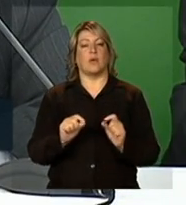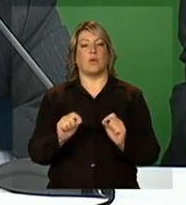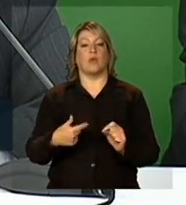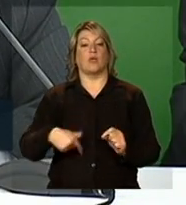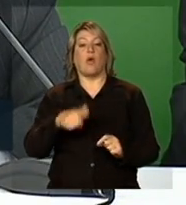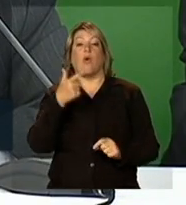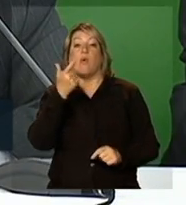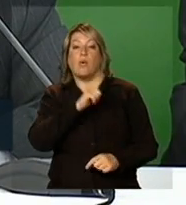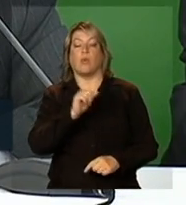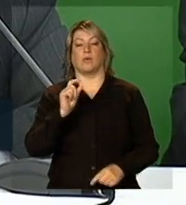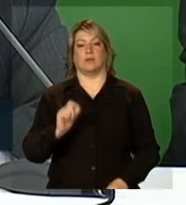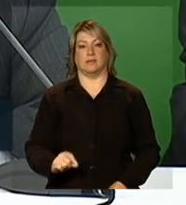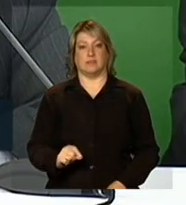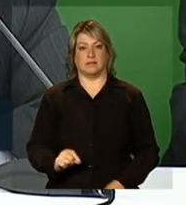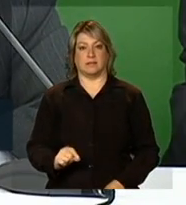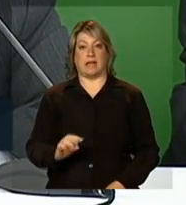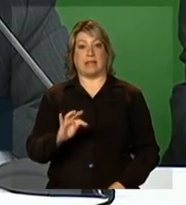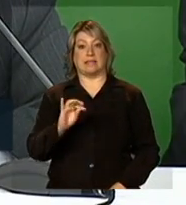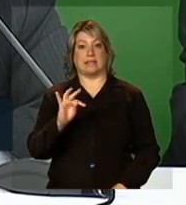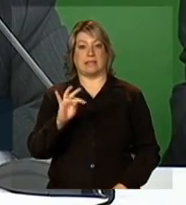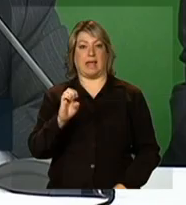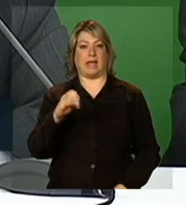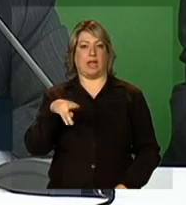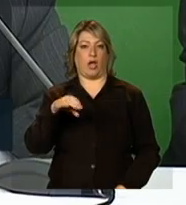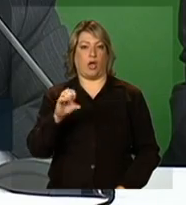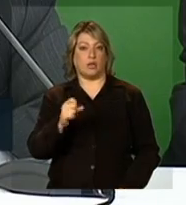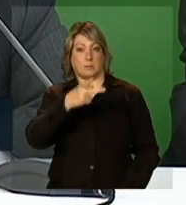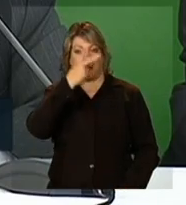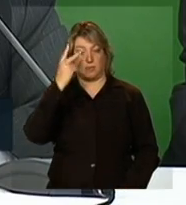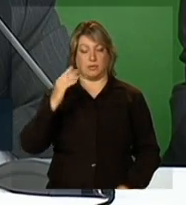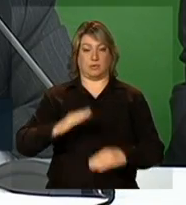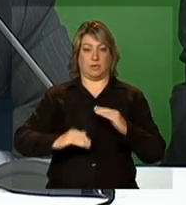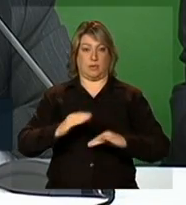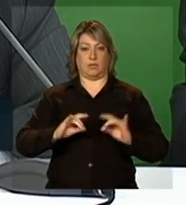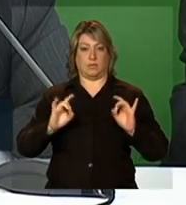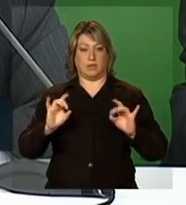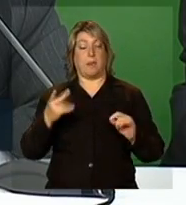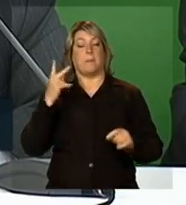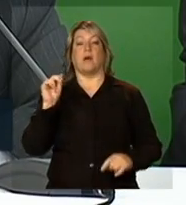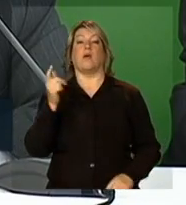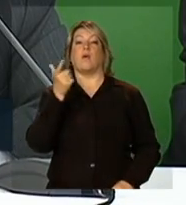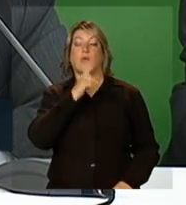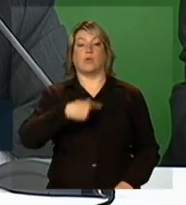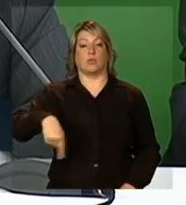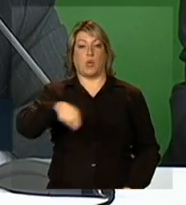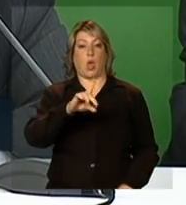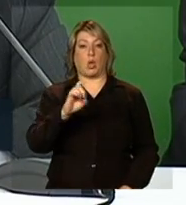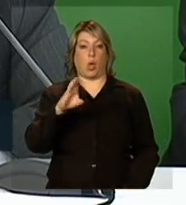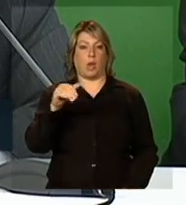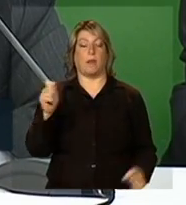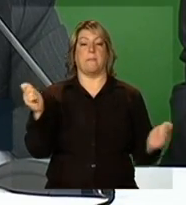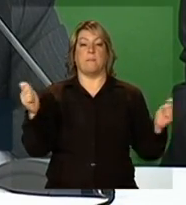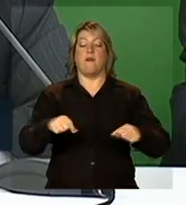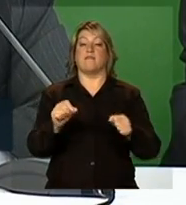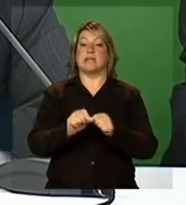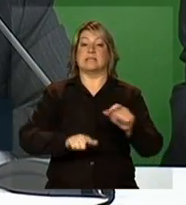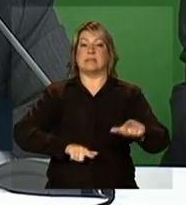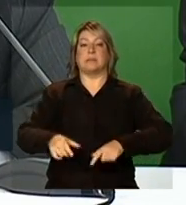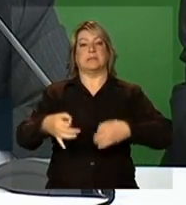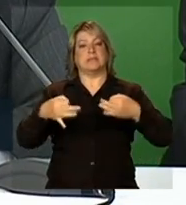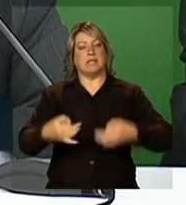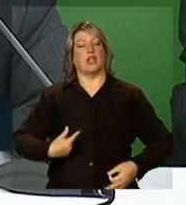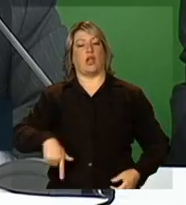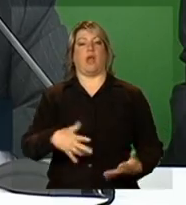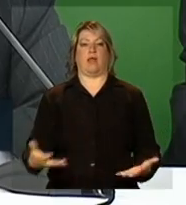gente consiga técnicos para que as docas possam desempenhar o papel que nós